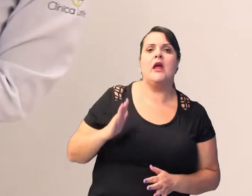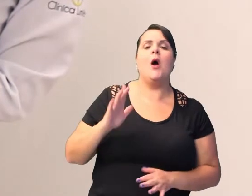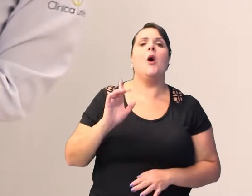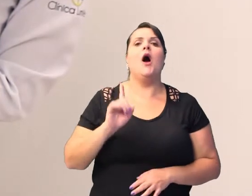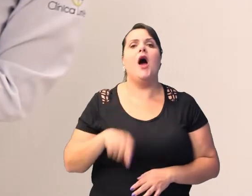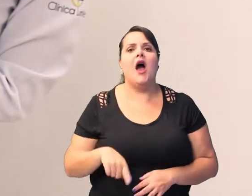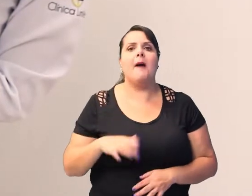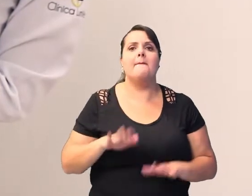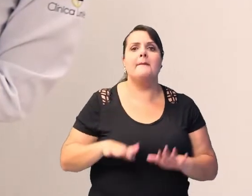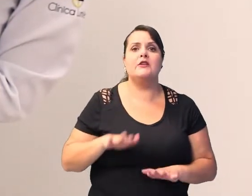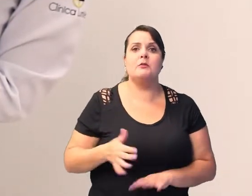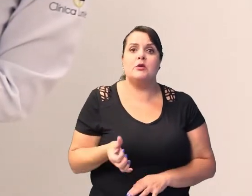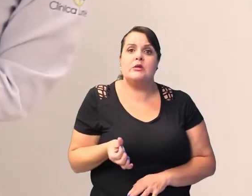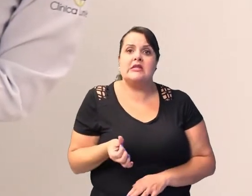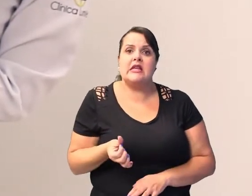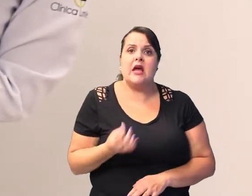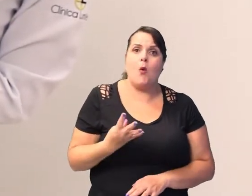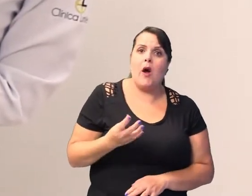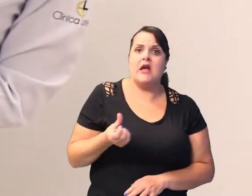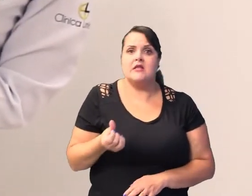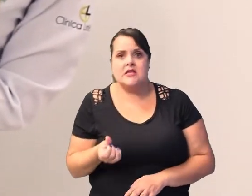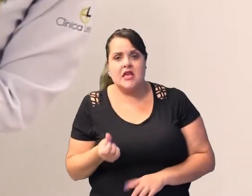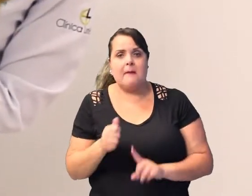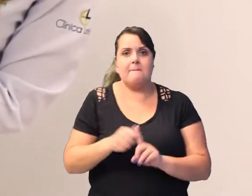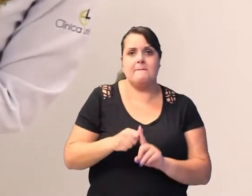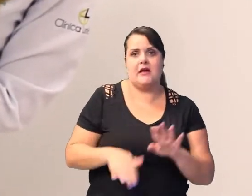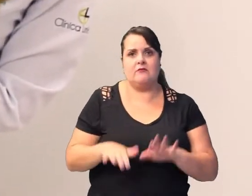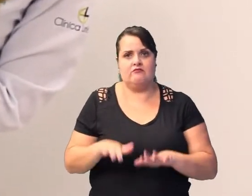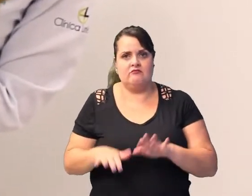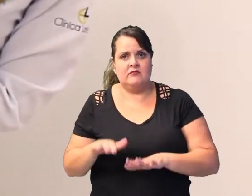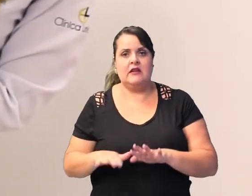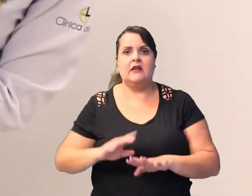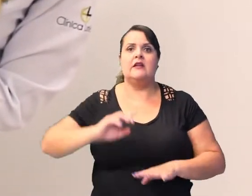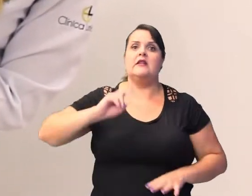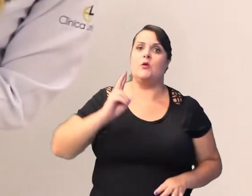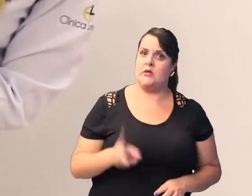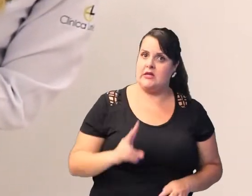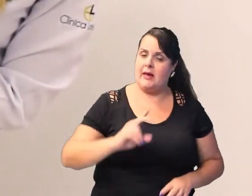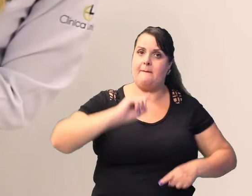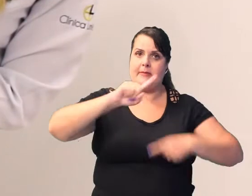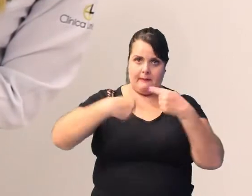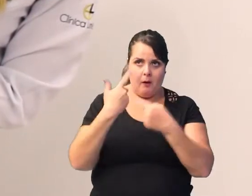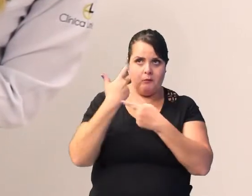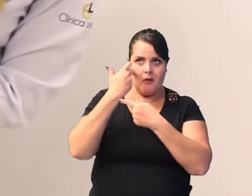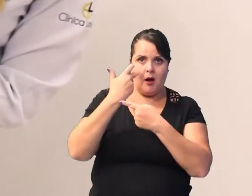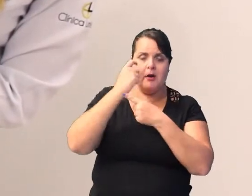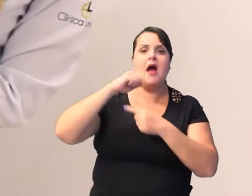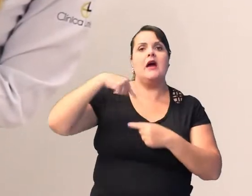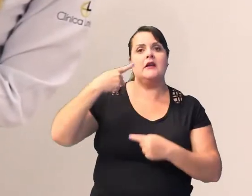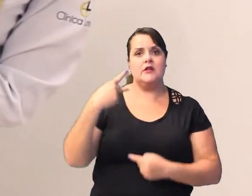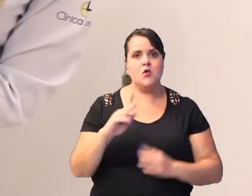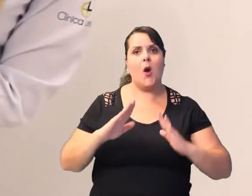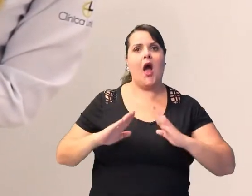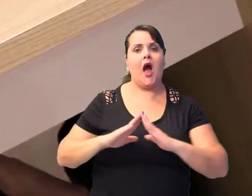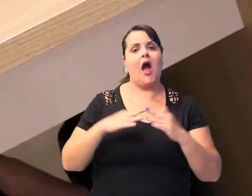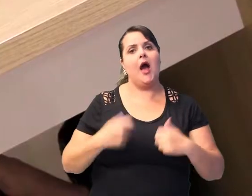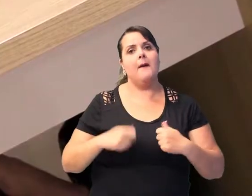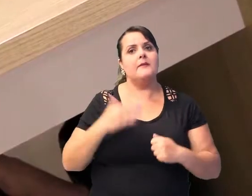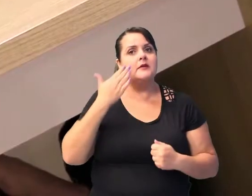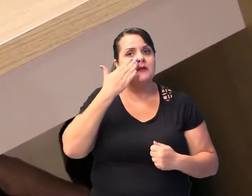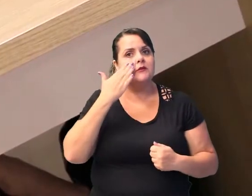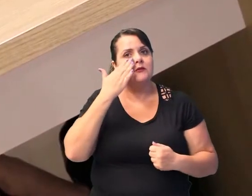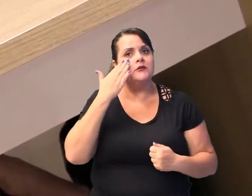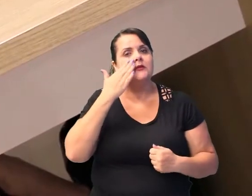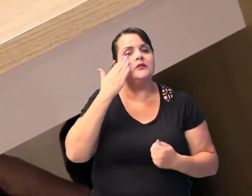de quatro a seis meses então é ideal após o tratamento continuar com os produtos em casa pra